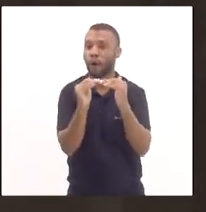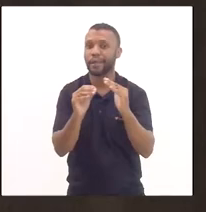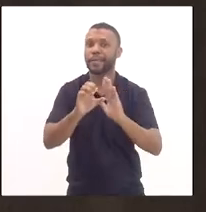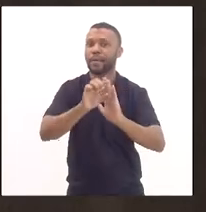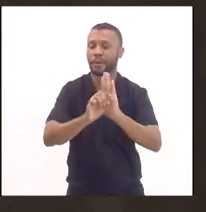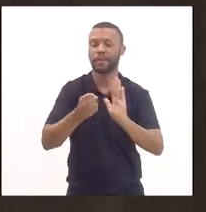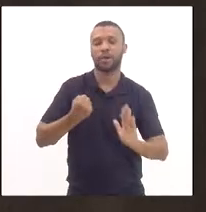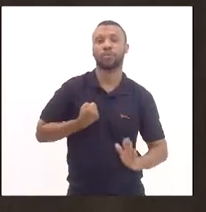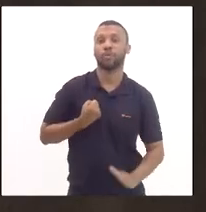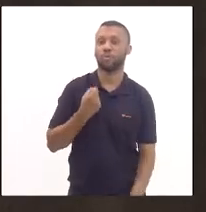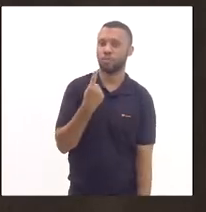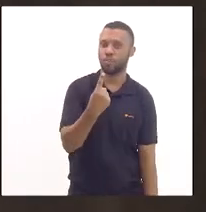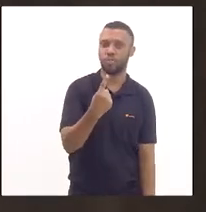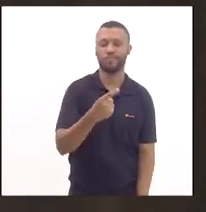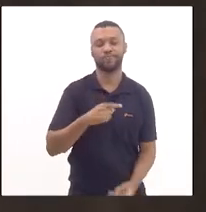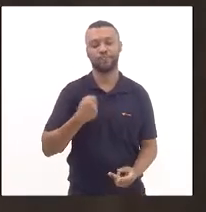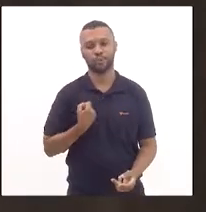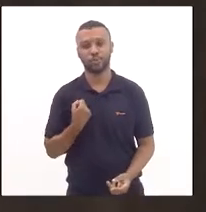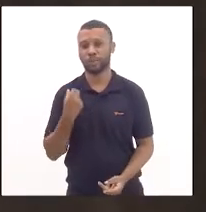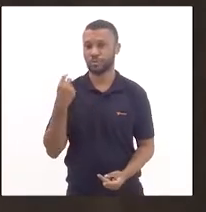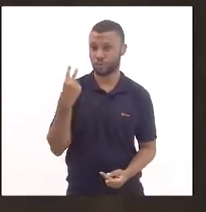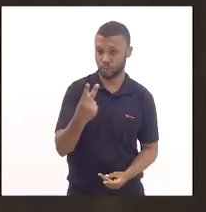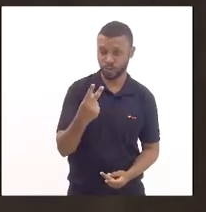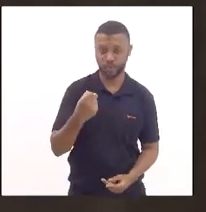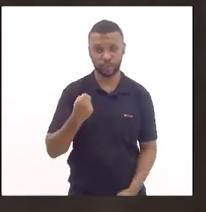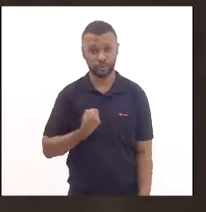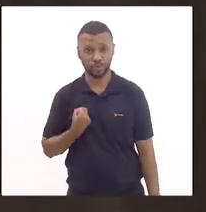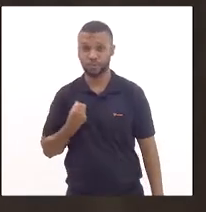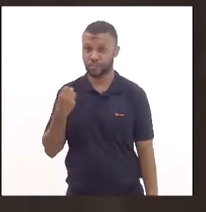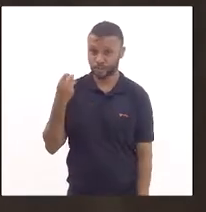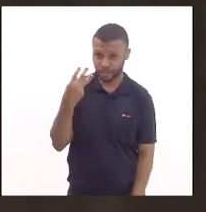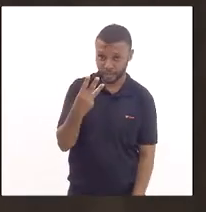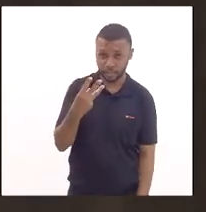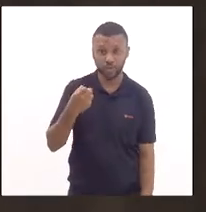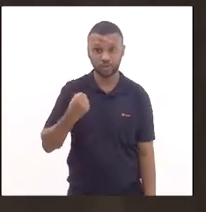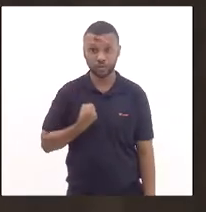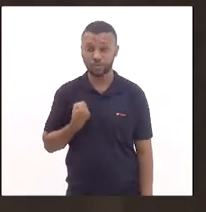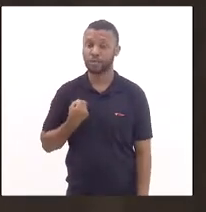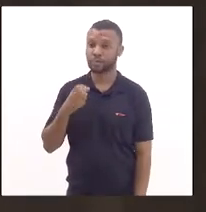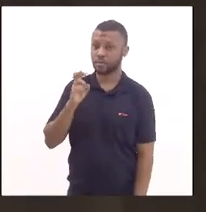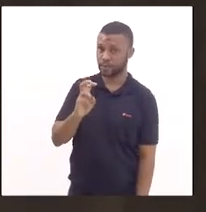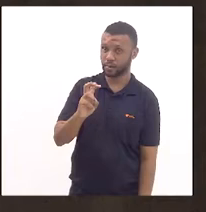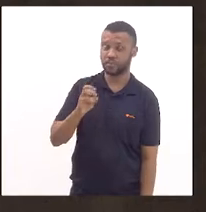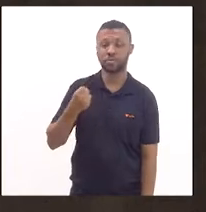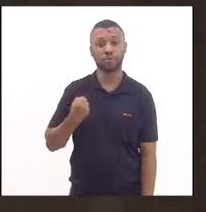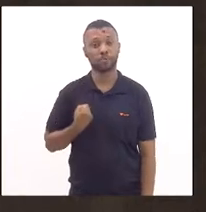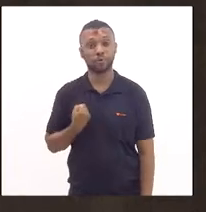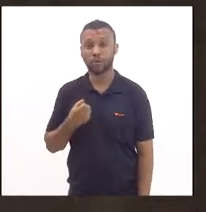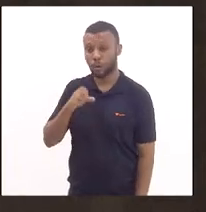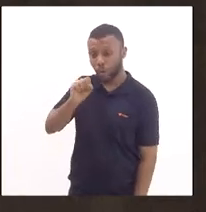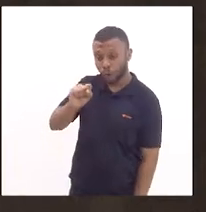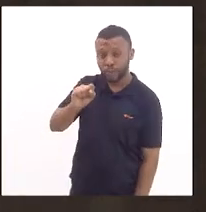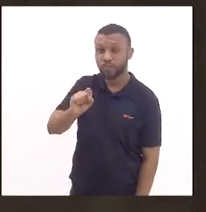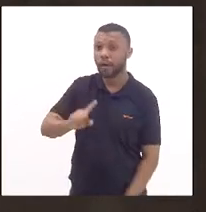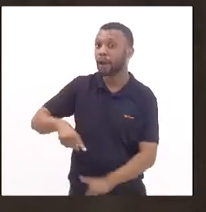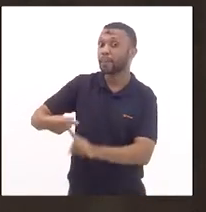1, 2, 3, 5, 8 e